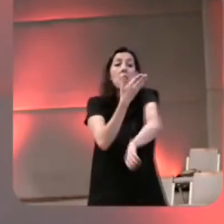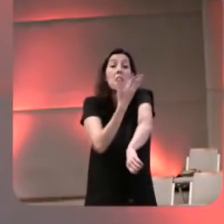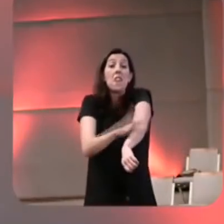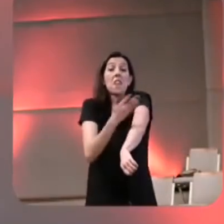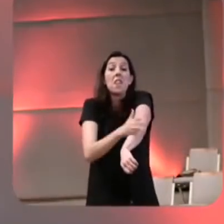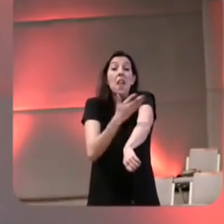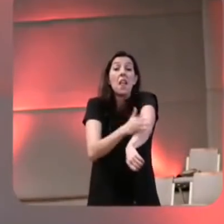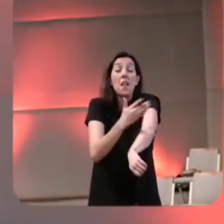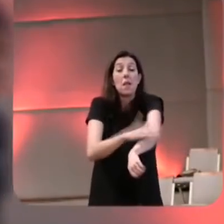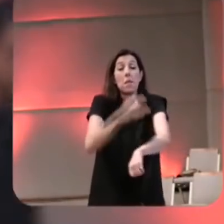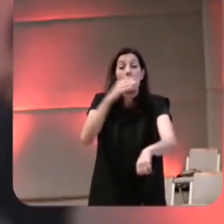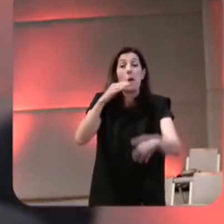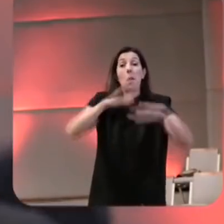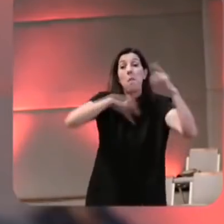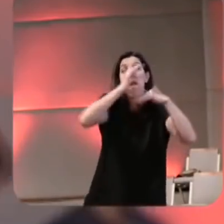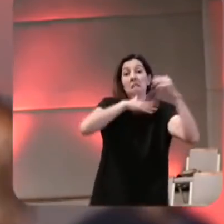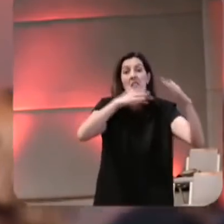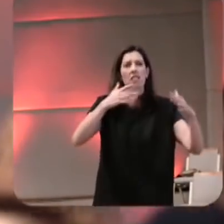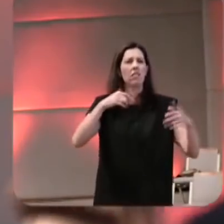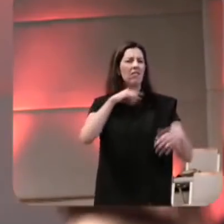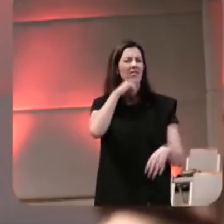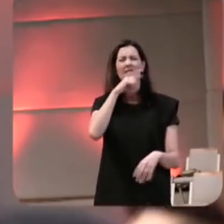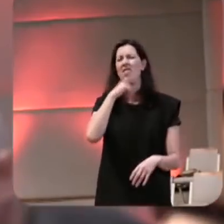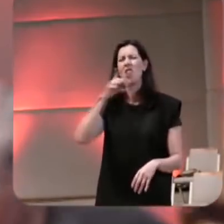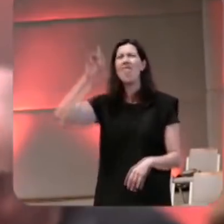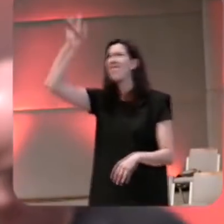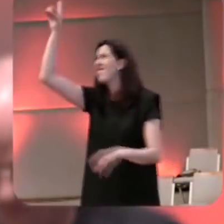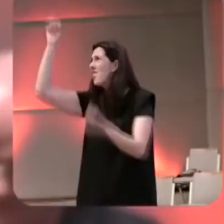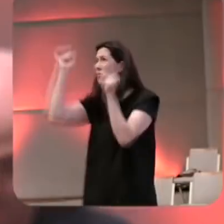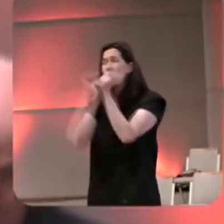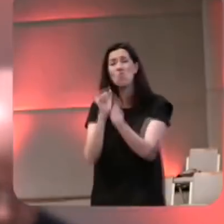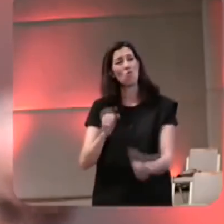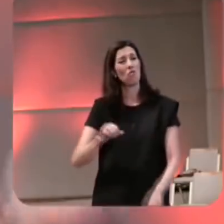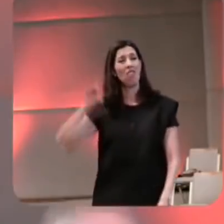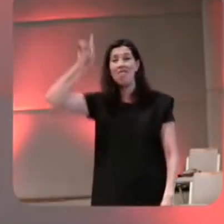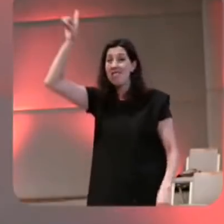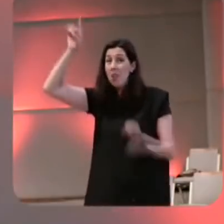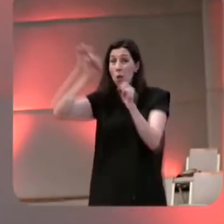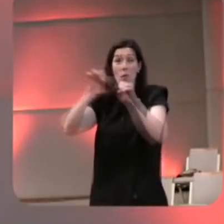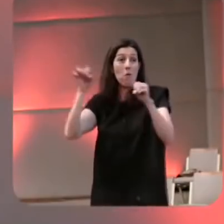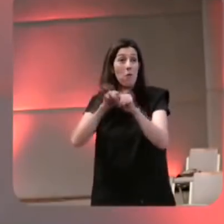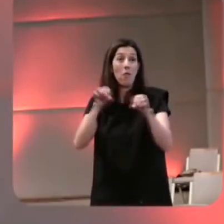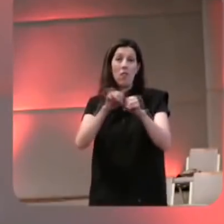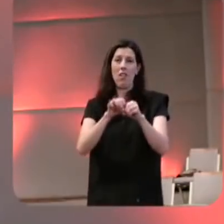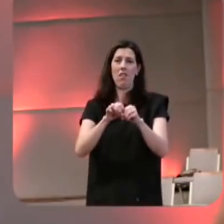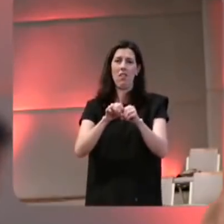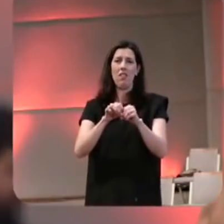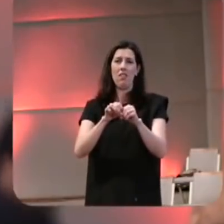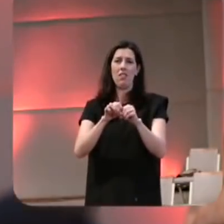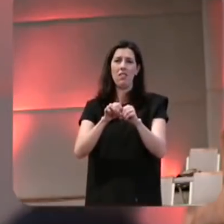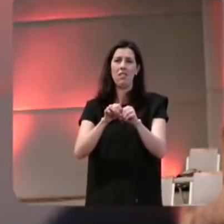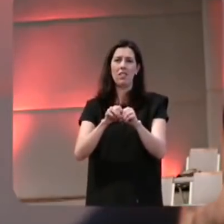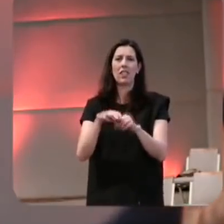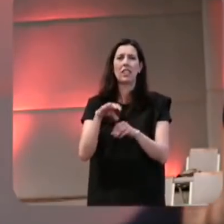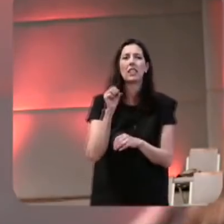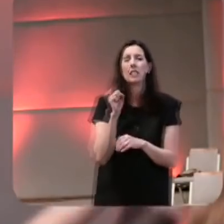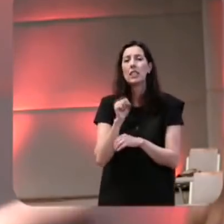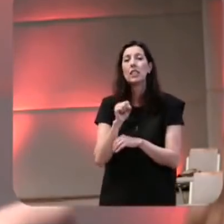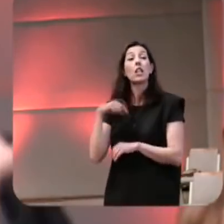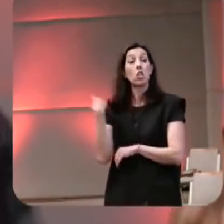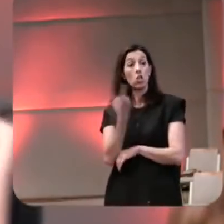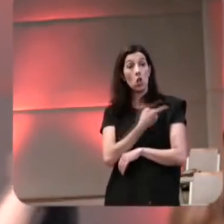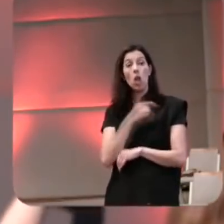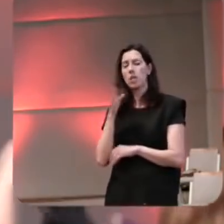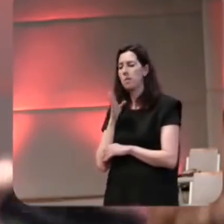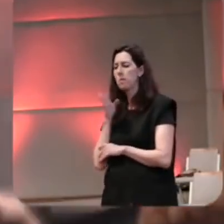Senhor Jesus e ora: Senhor Jesus, deixa a tua paz nessa casa. E a Bíblia diz: se essa família é uma família de